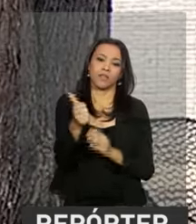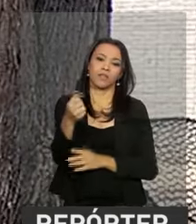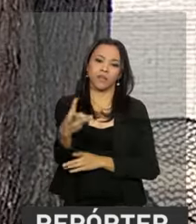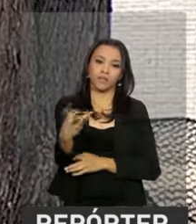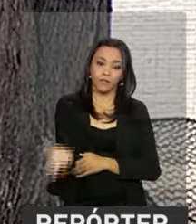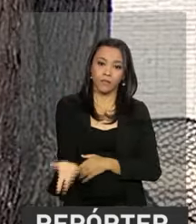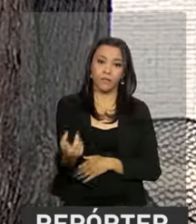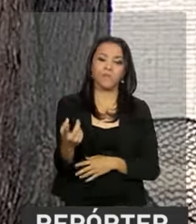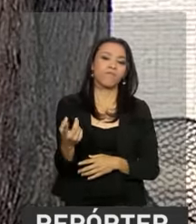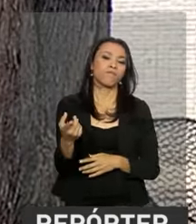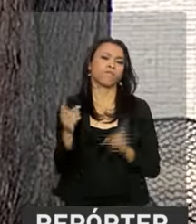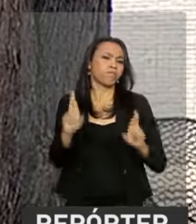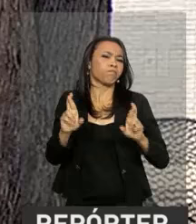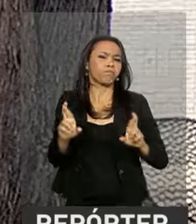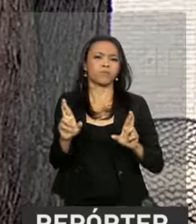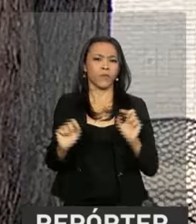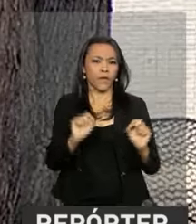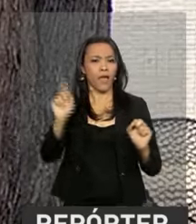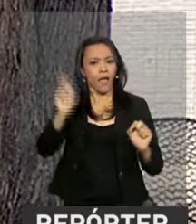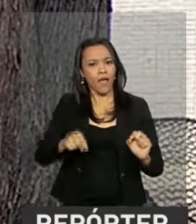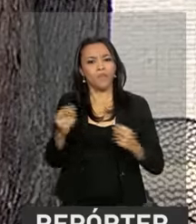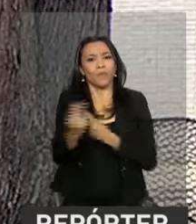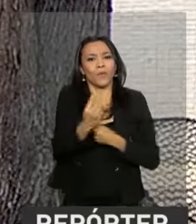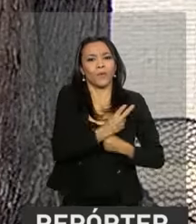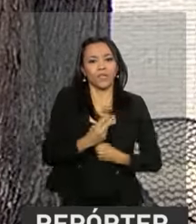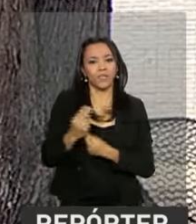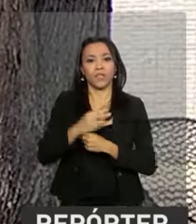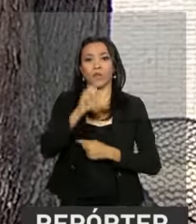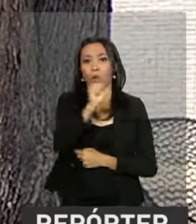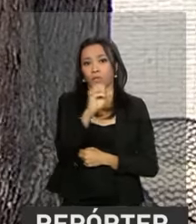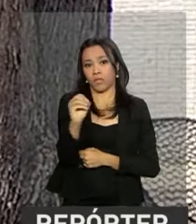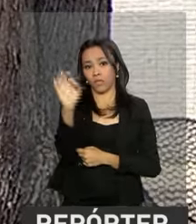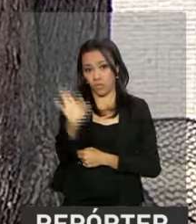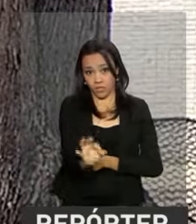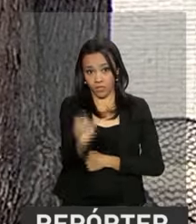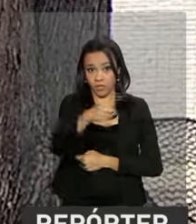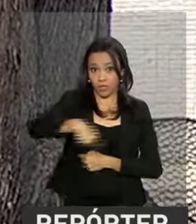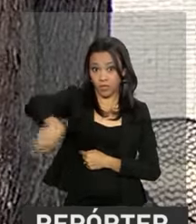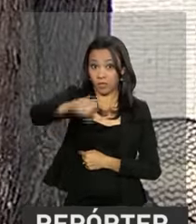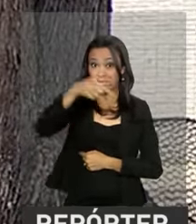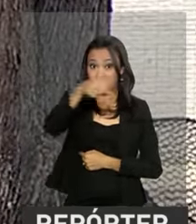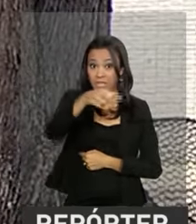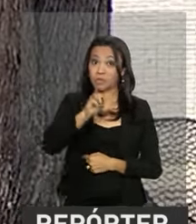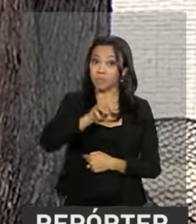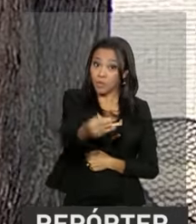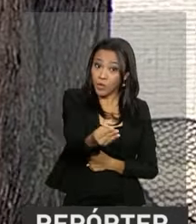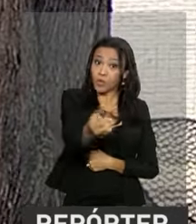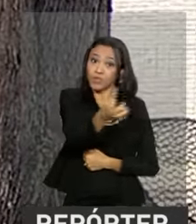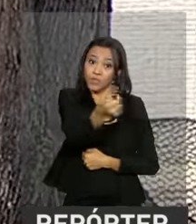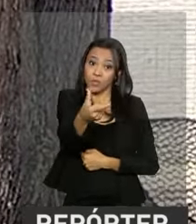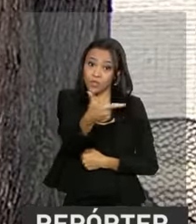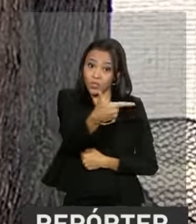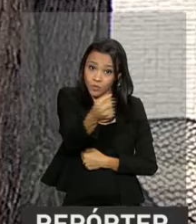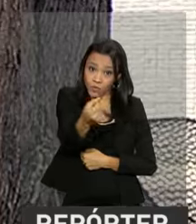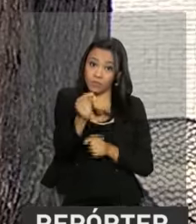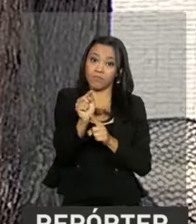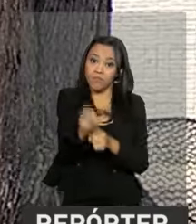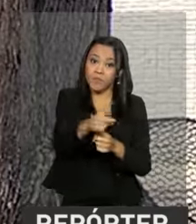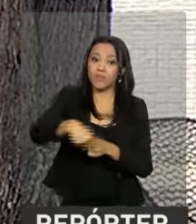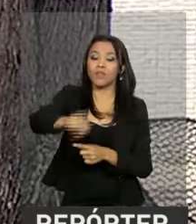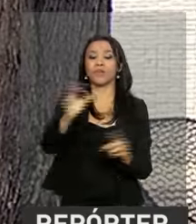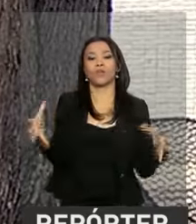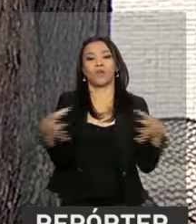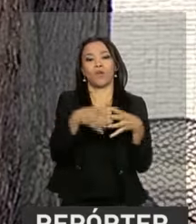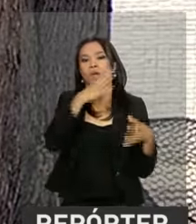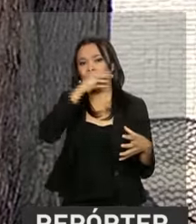caso, a expectativa é imunizar aí 80% dos 7 milhões e 200 mil adolescentes. Segundo